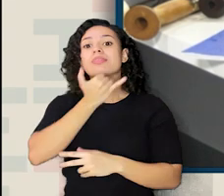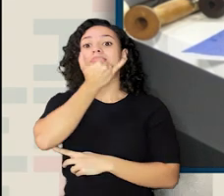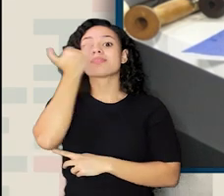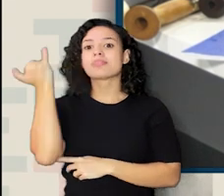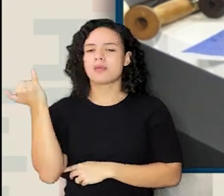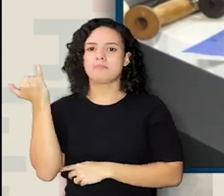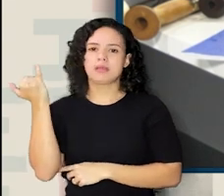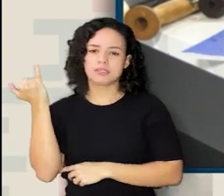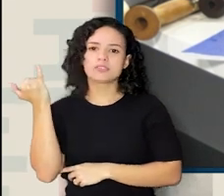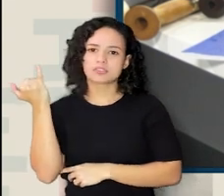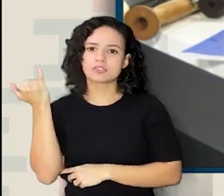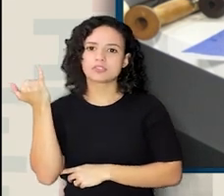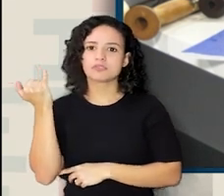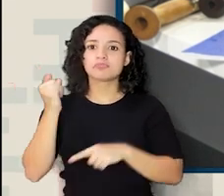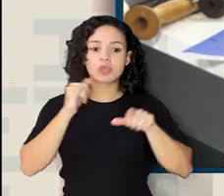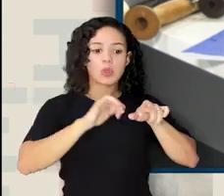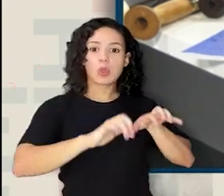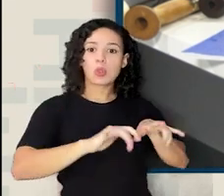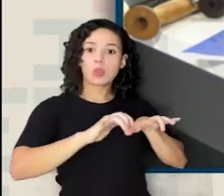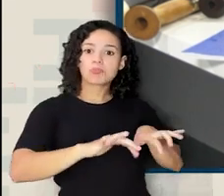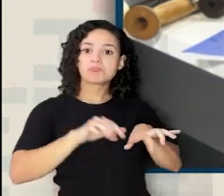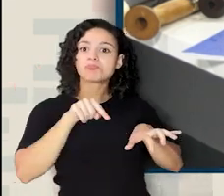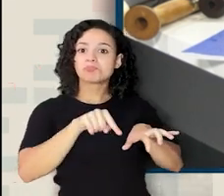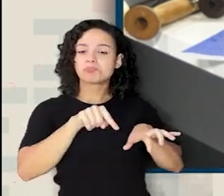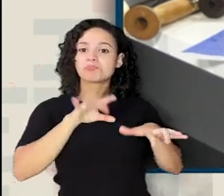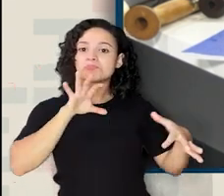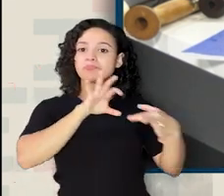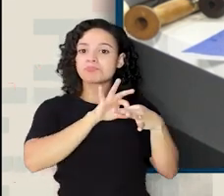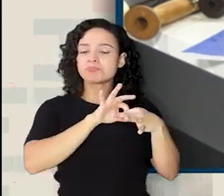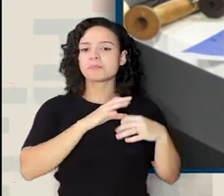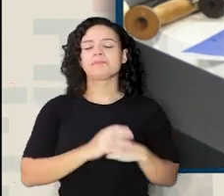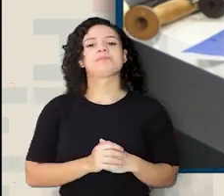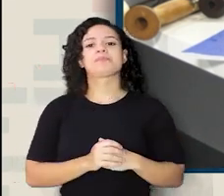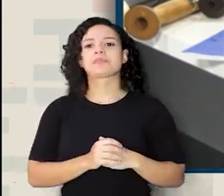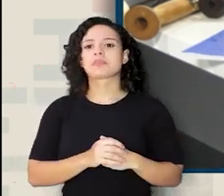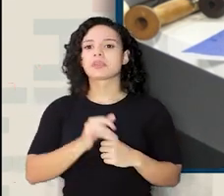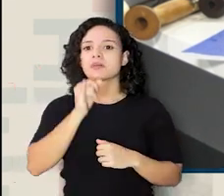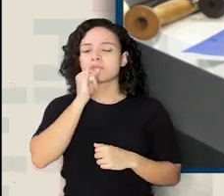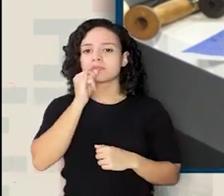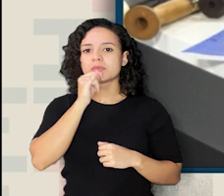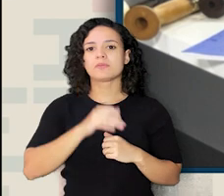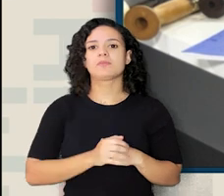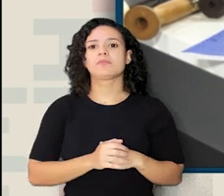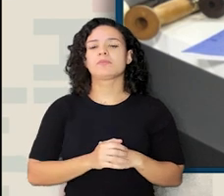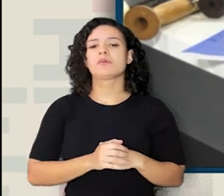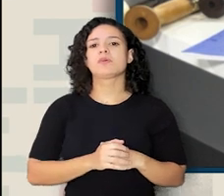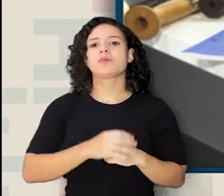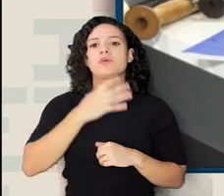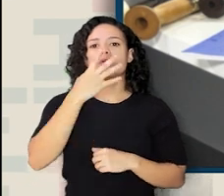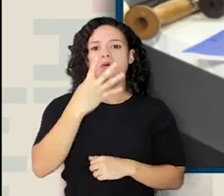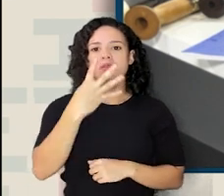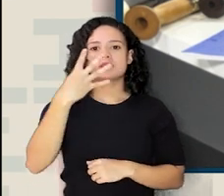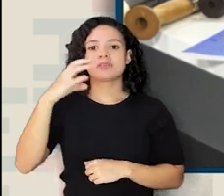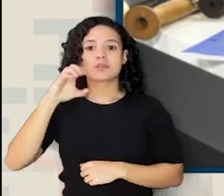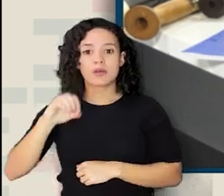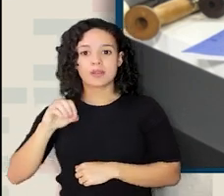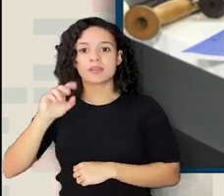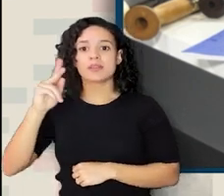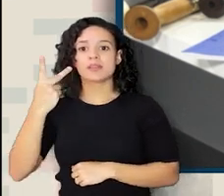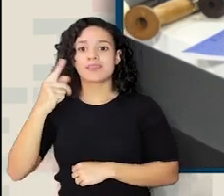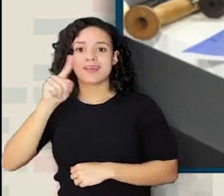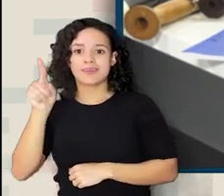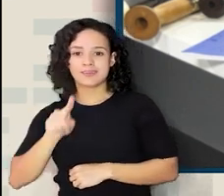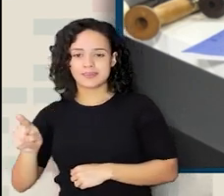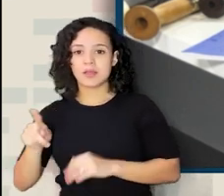afinadas de acordo com o diapasão do teclado, né, do piano. Um Lá, 440